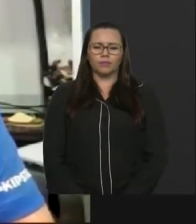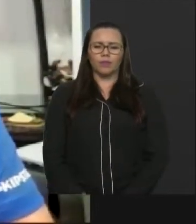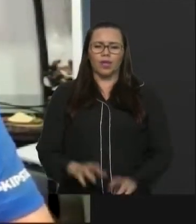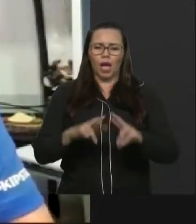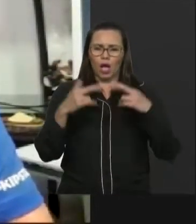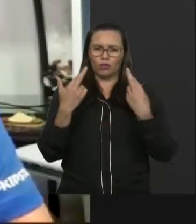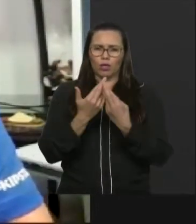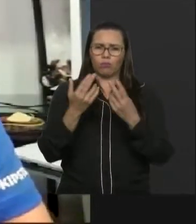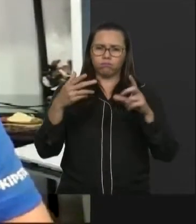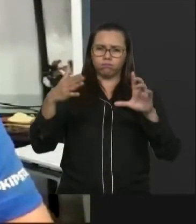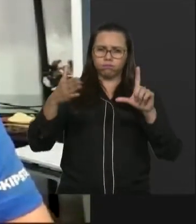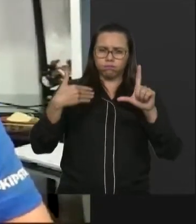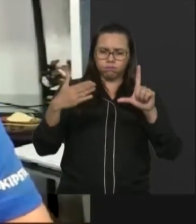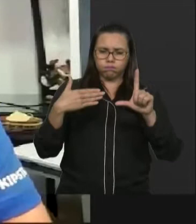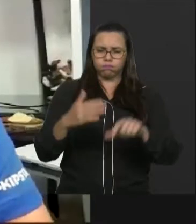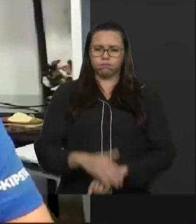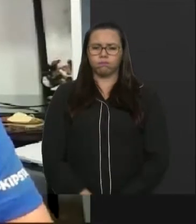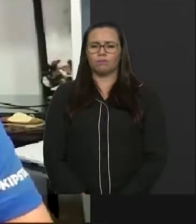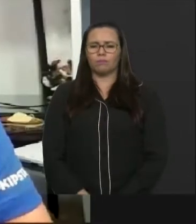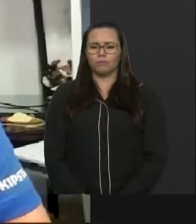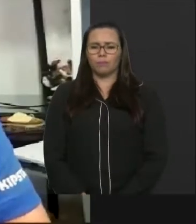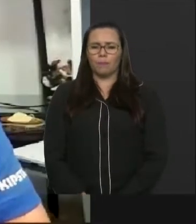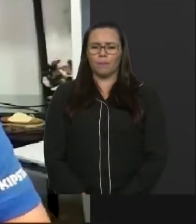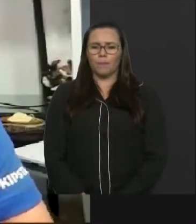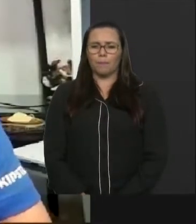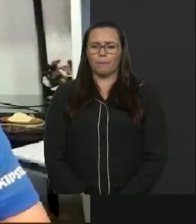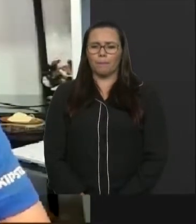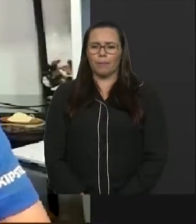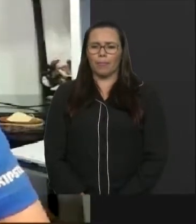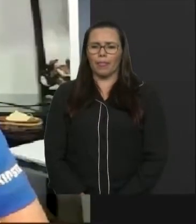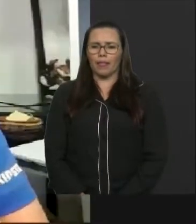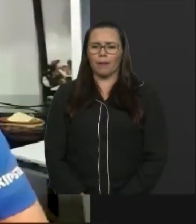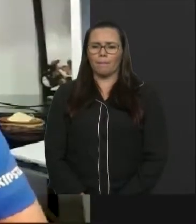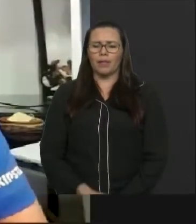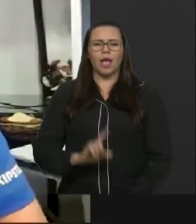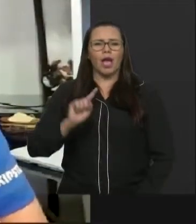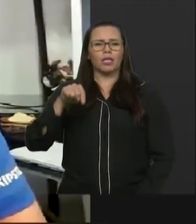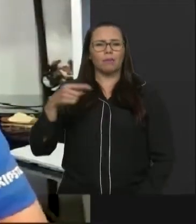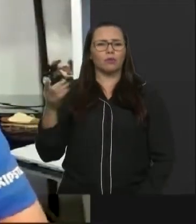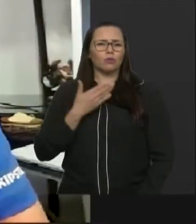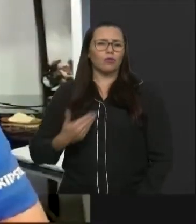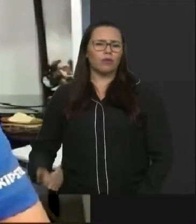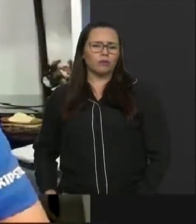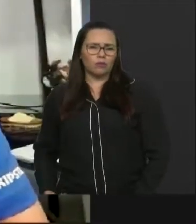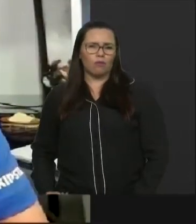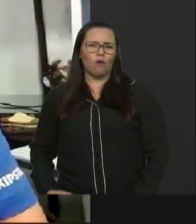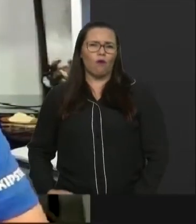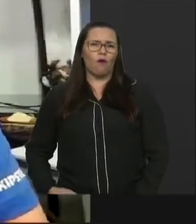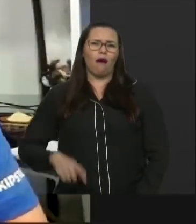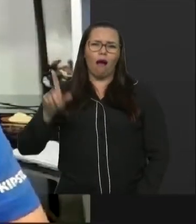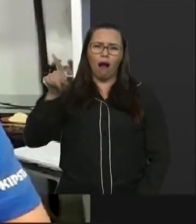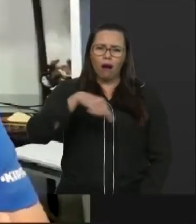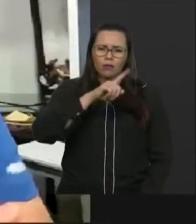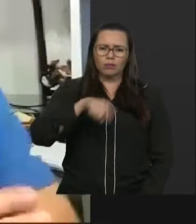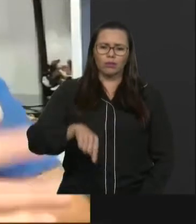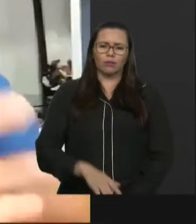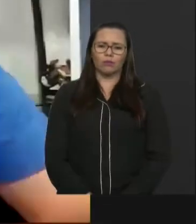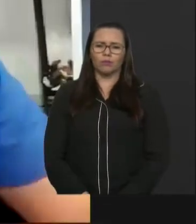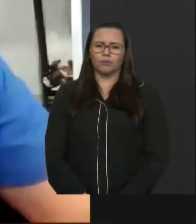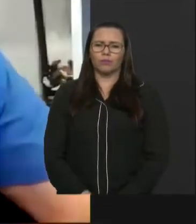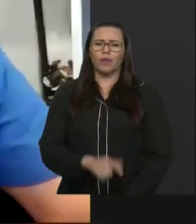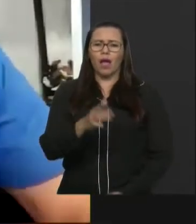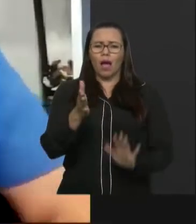Depois foi vetada pelo governo do Estado, retornou à casa, e eu